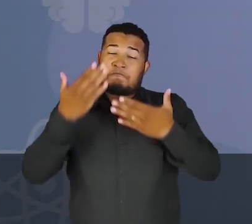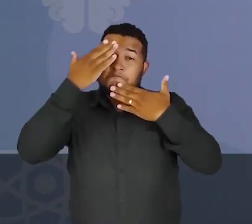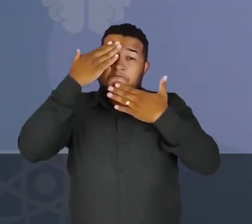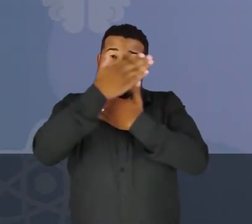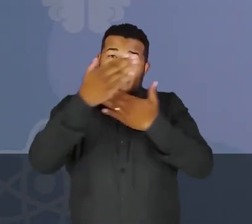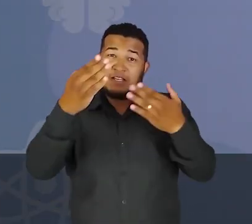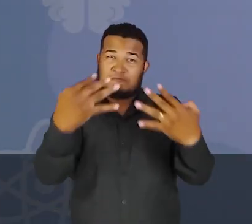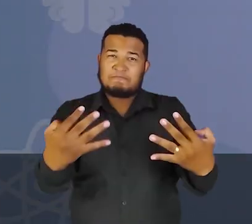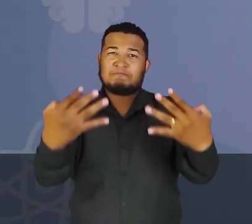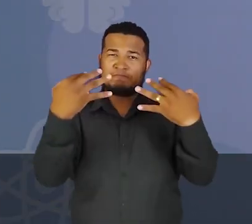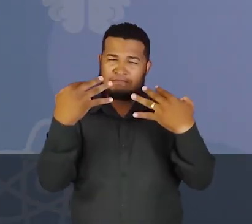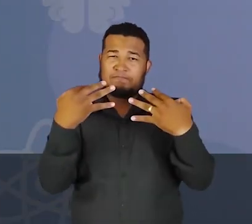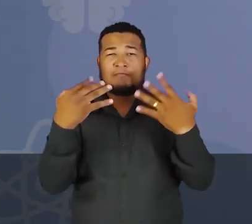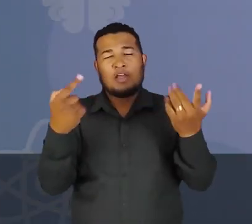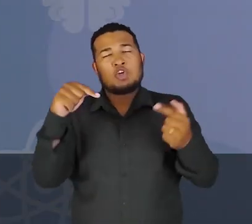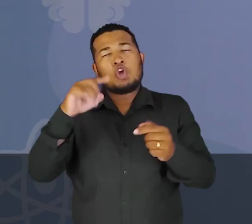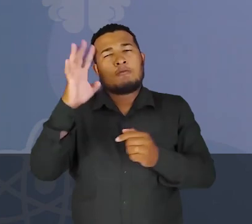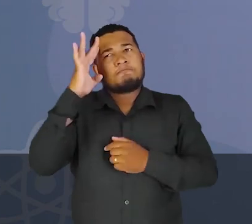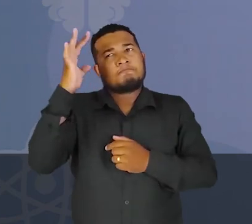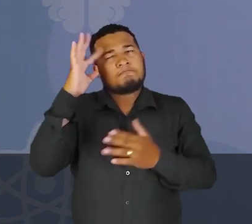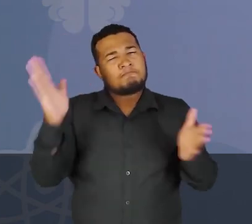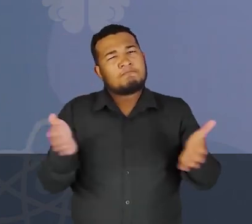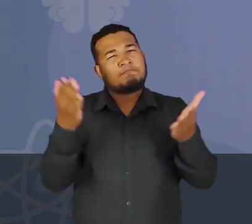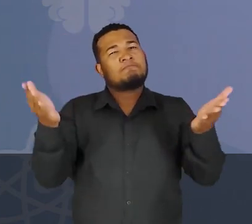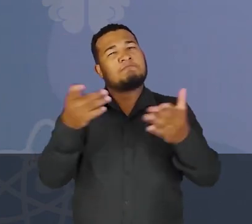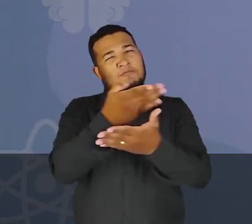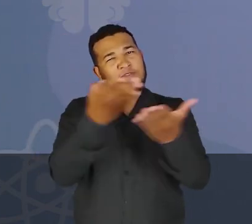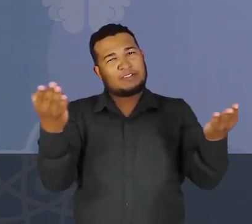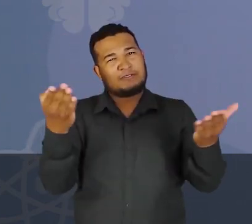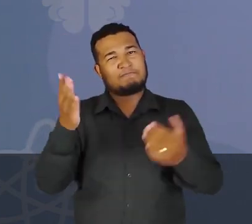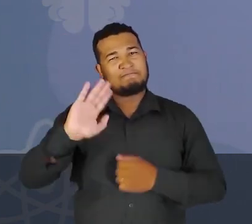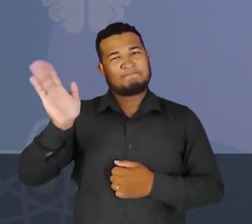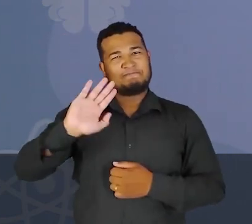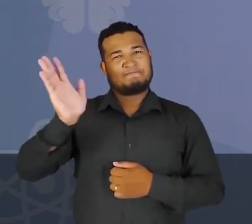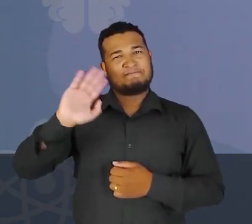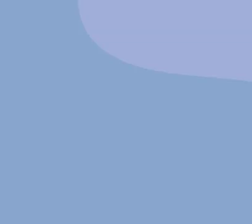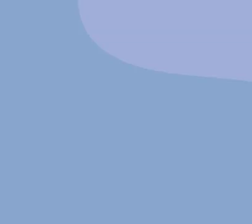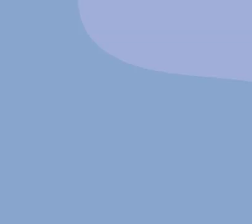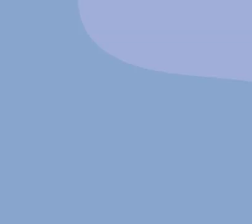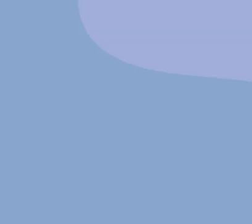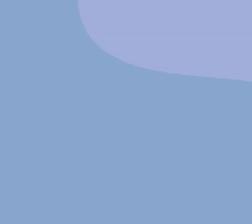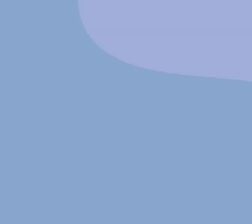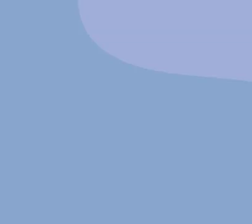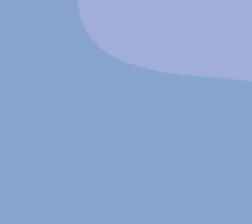obrigado pela presença e fica aqui a proposta de reflexão para vocês. Até a próxima.